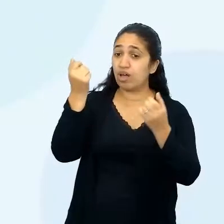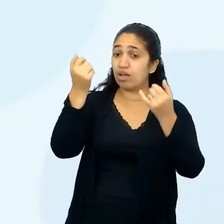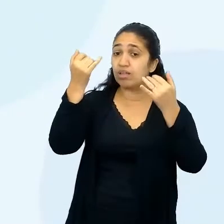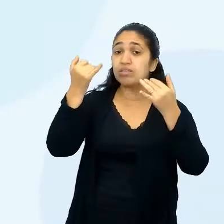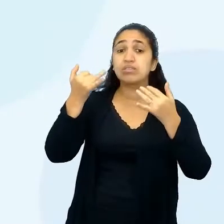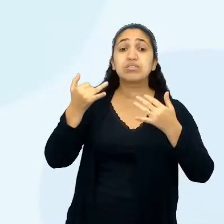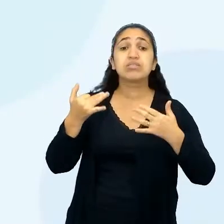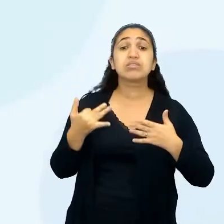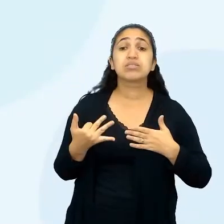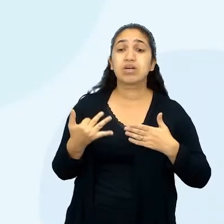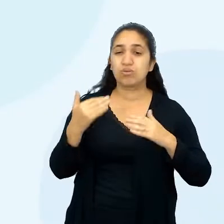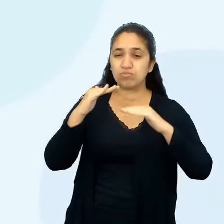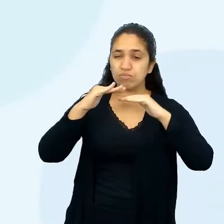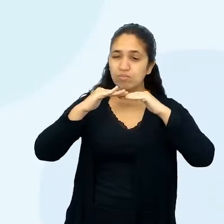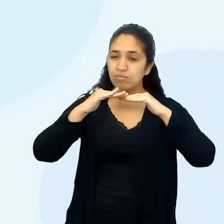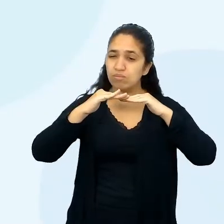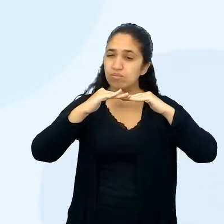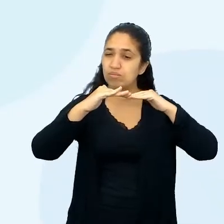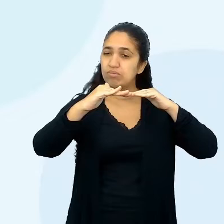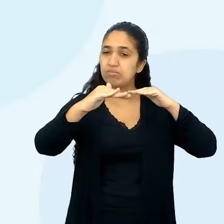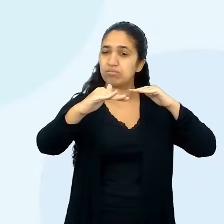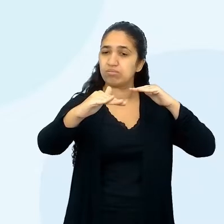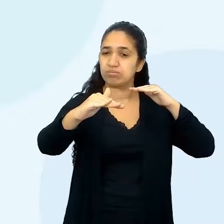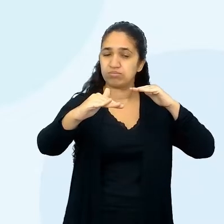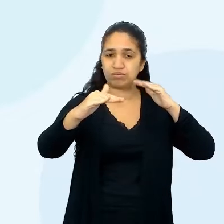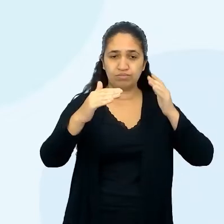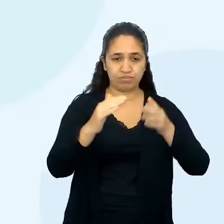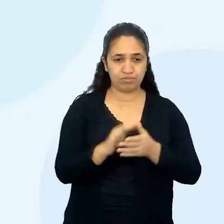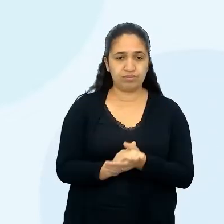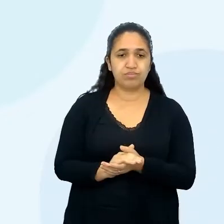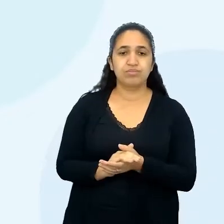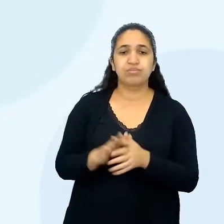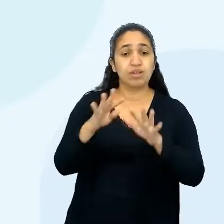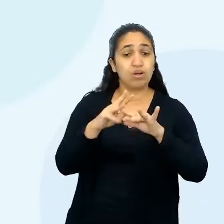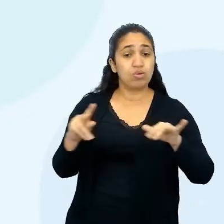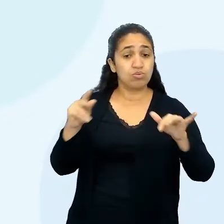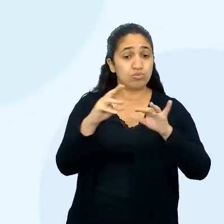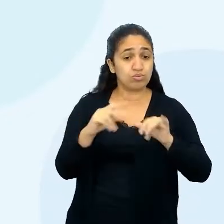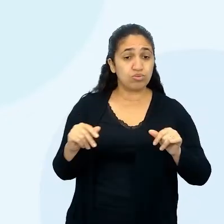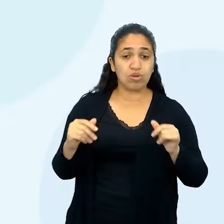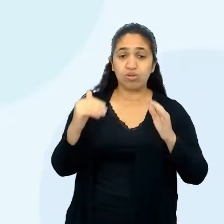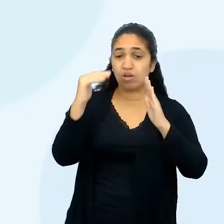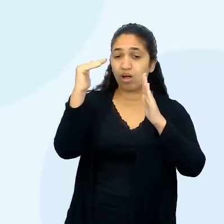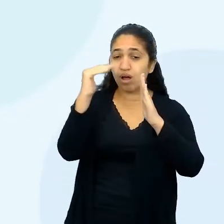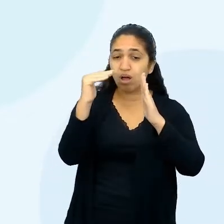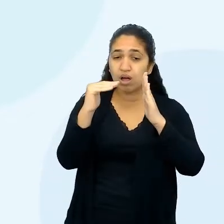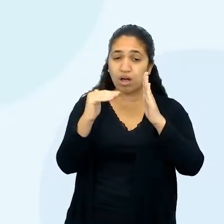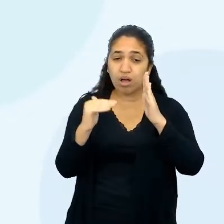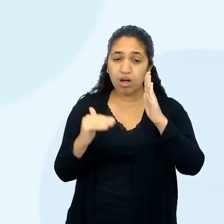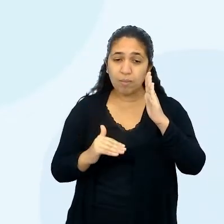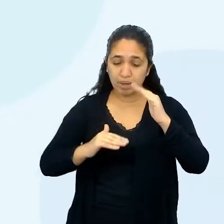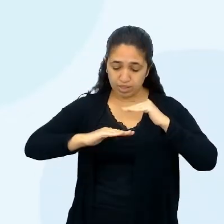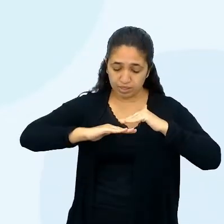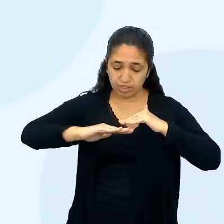aí dos horizontes. Então está lá, ó, a estrutura de um solo compreende várias camadas